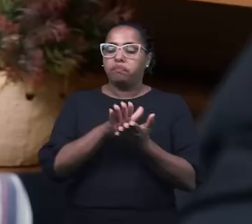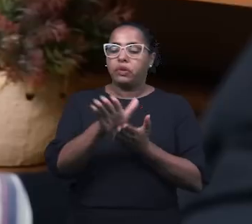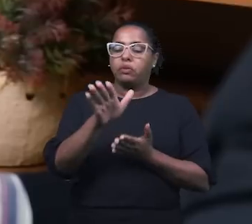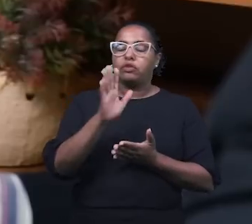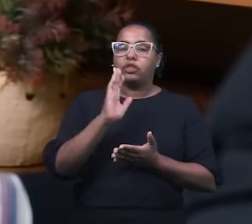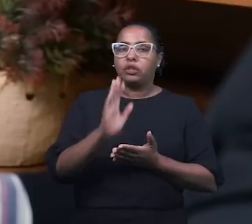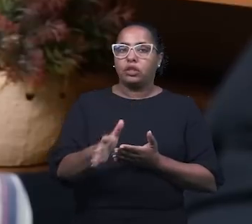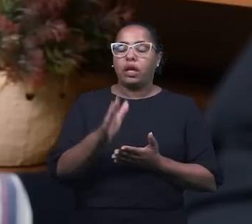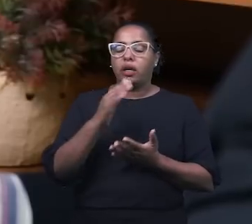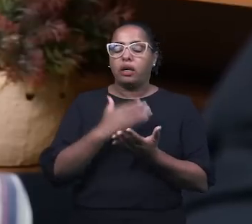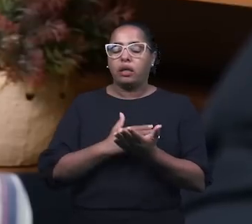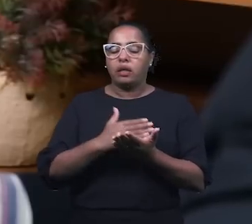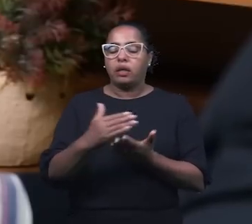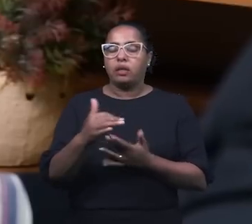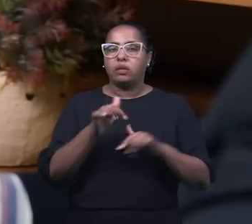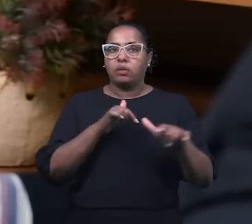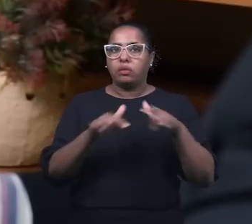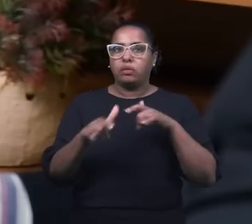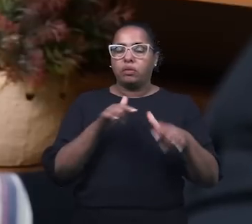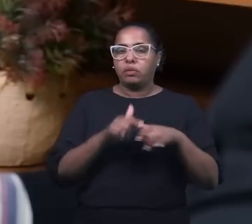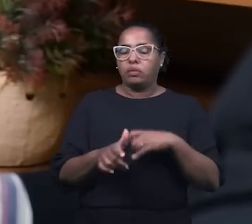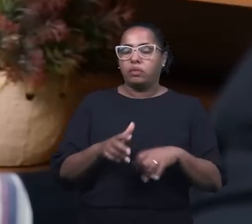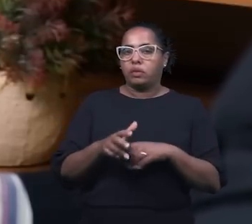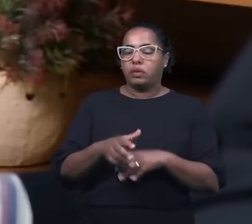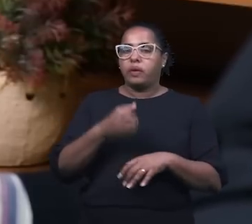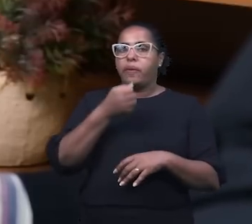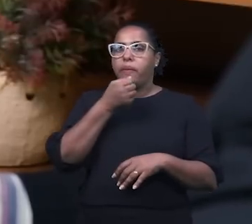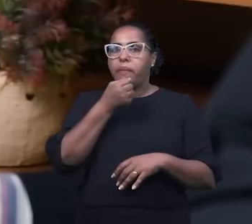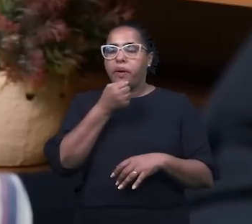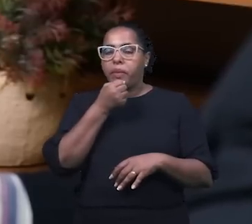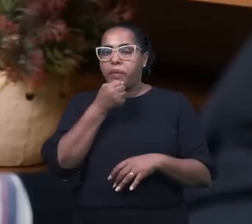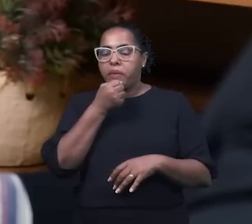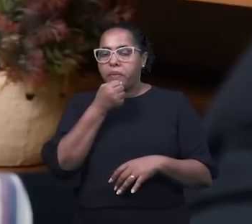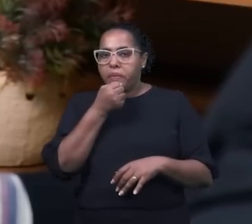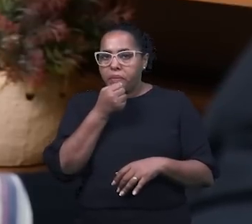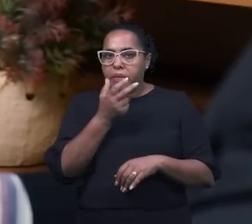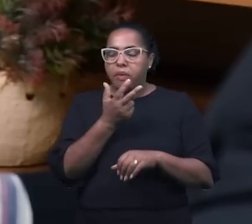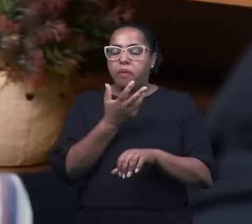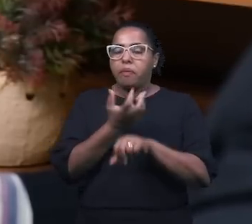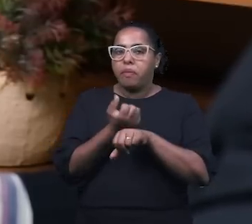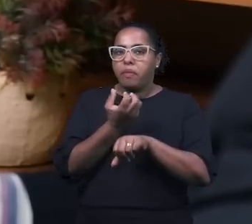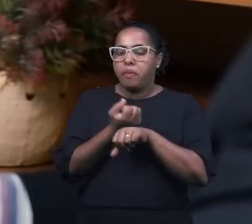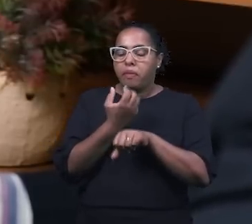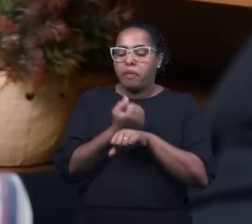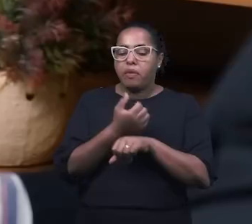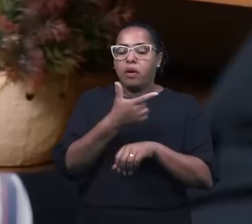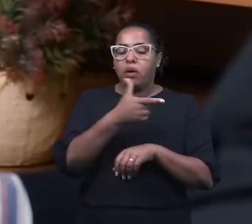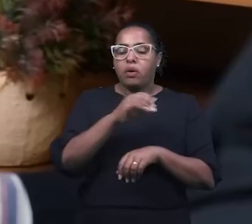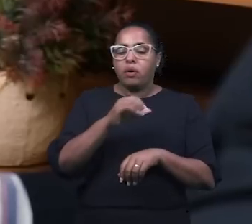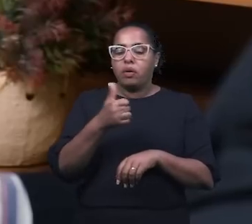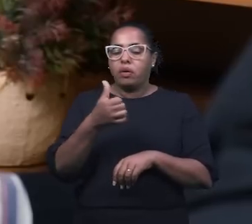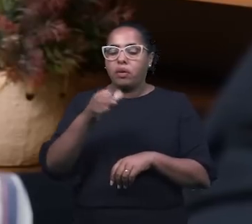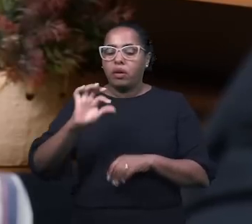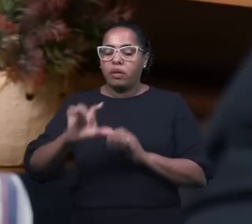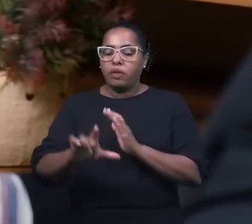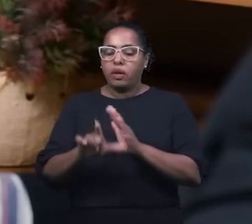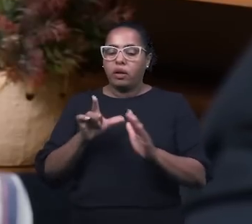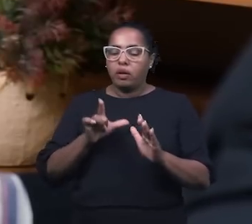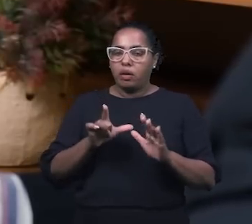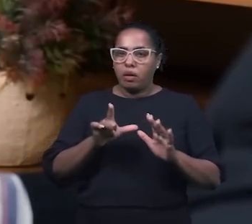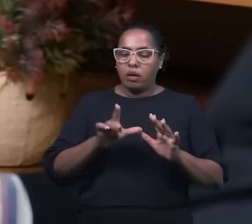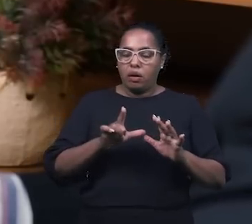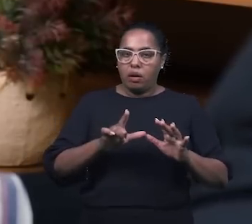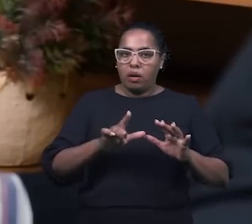publicada, nós demos início ao trabalho de gravação ainda em 2019, no período antes da pandemia.